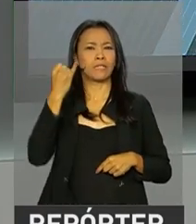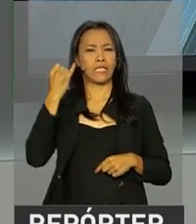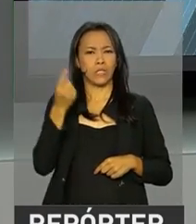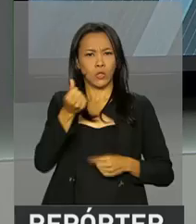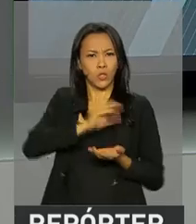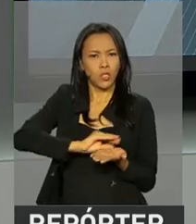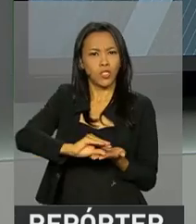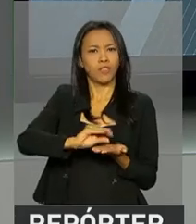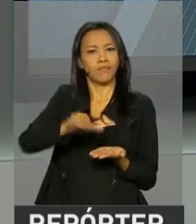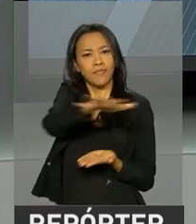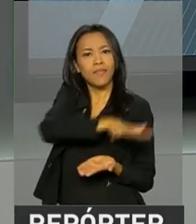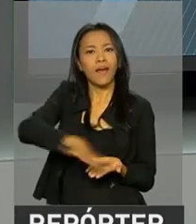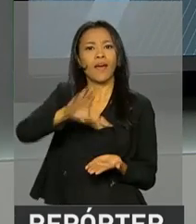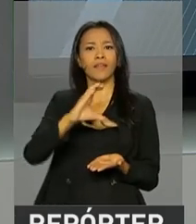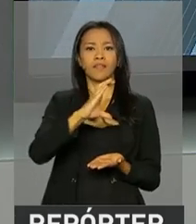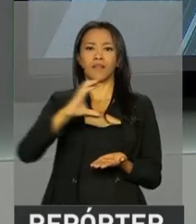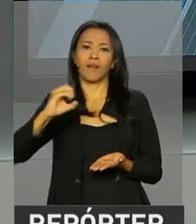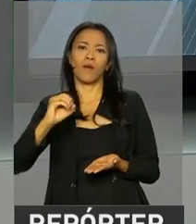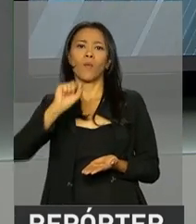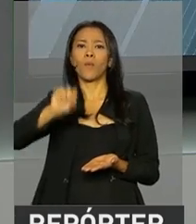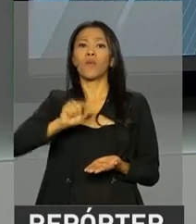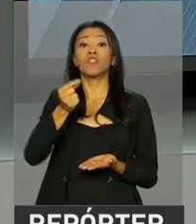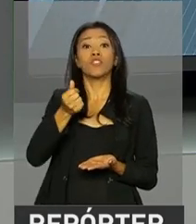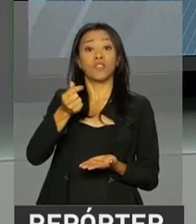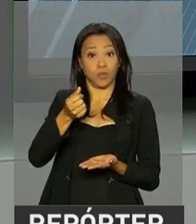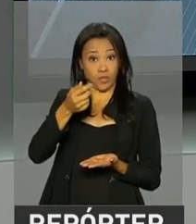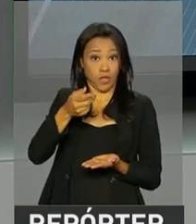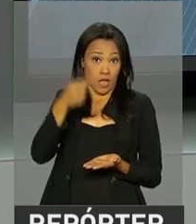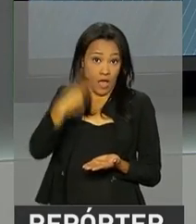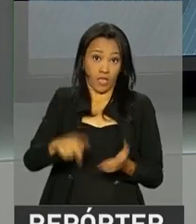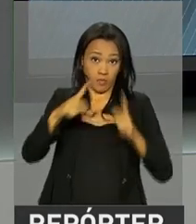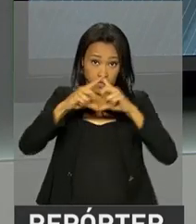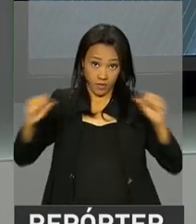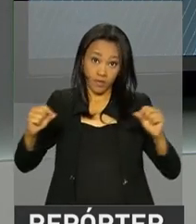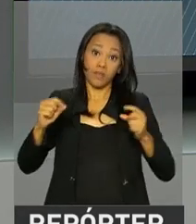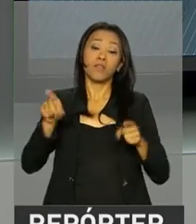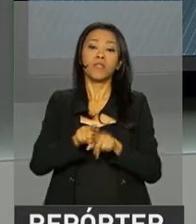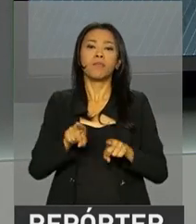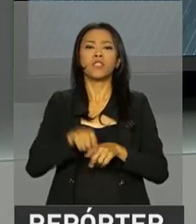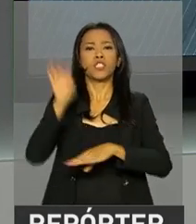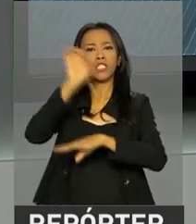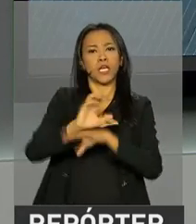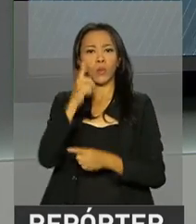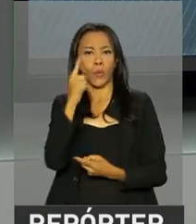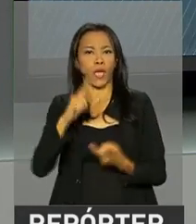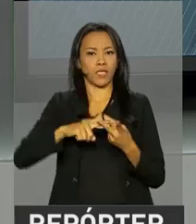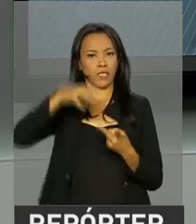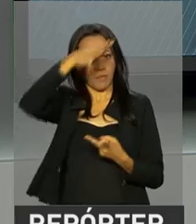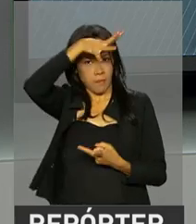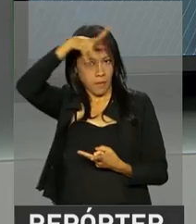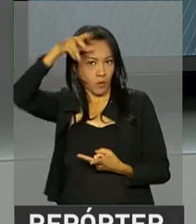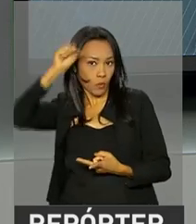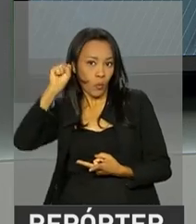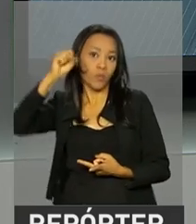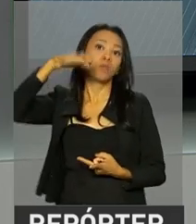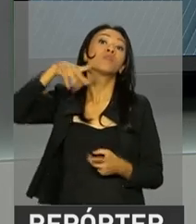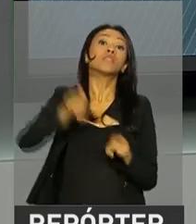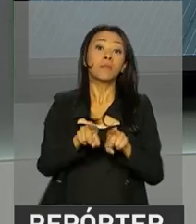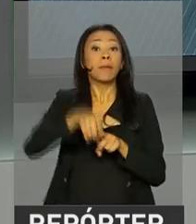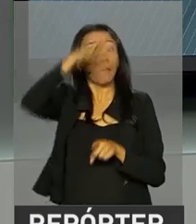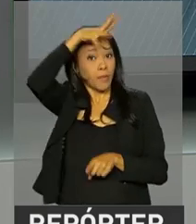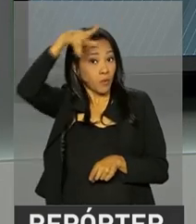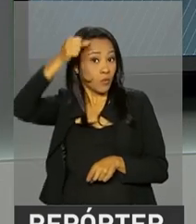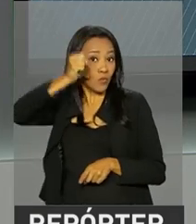na região centro-oeste os financiamentos no distrito federal e nos estados de Goiás Mato Grosso e Mato Grosso do